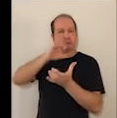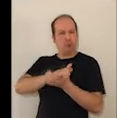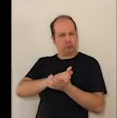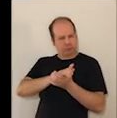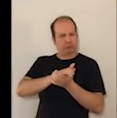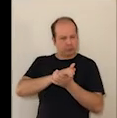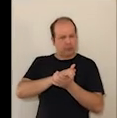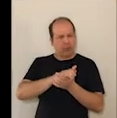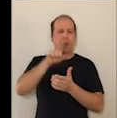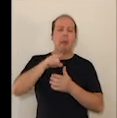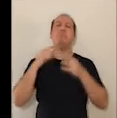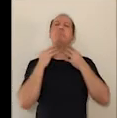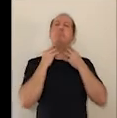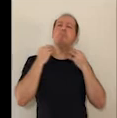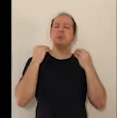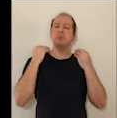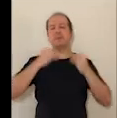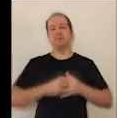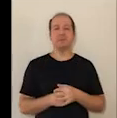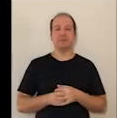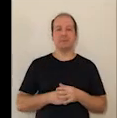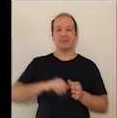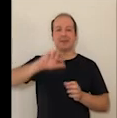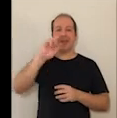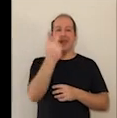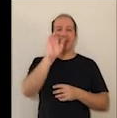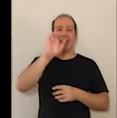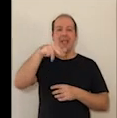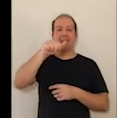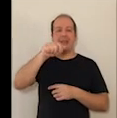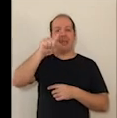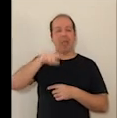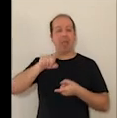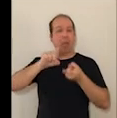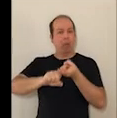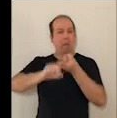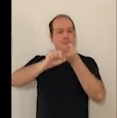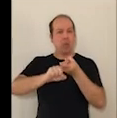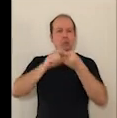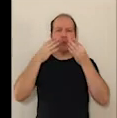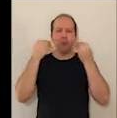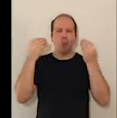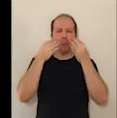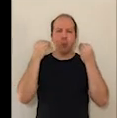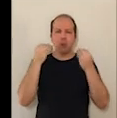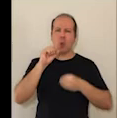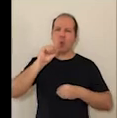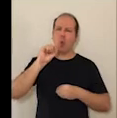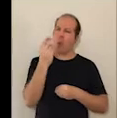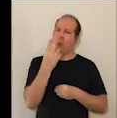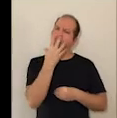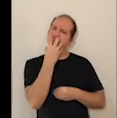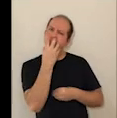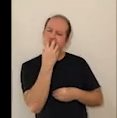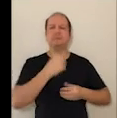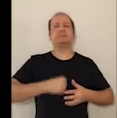de Corvino, ou a pombinha. Helena Ranaldi, como Canina, amante de Volpone, ou a